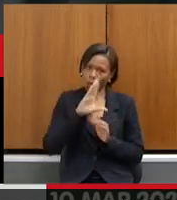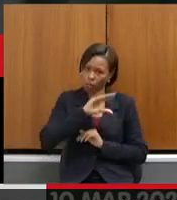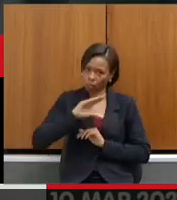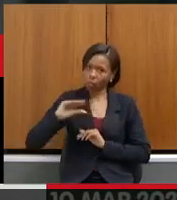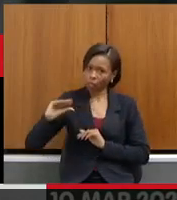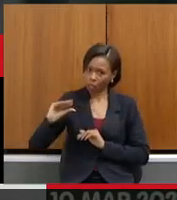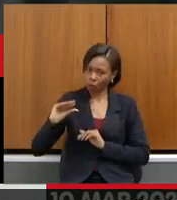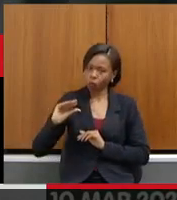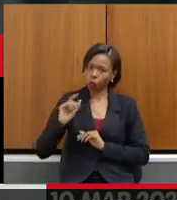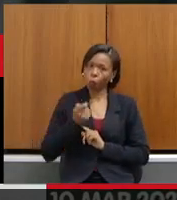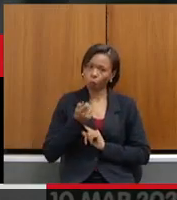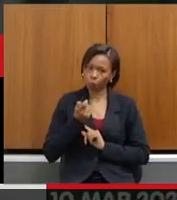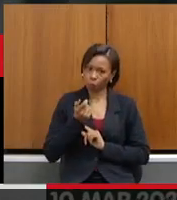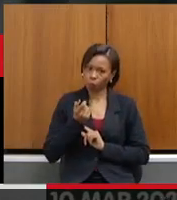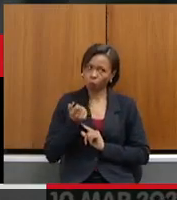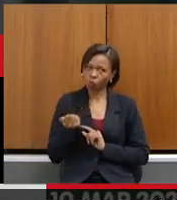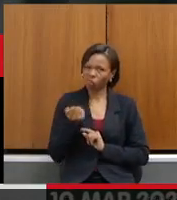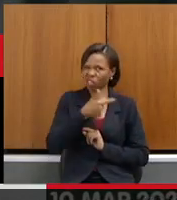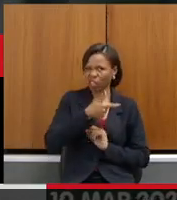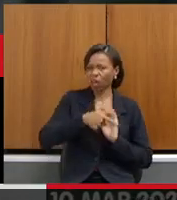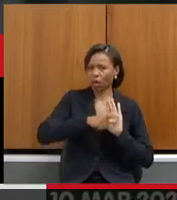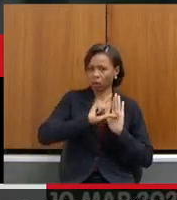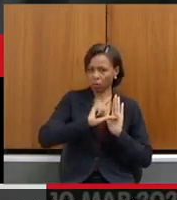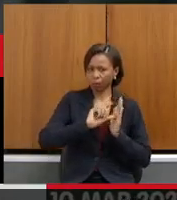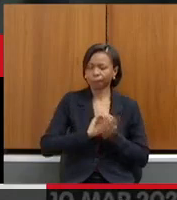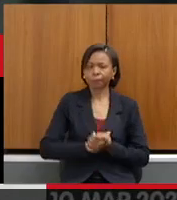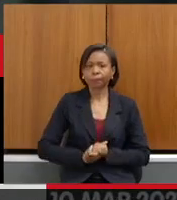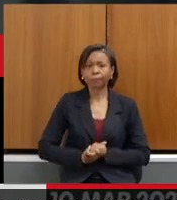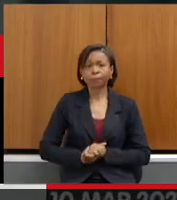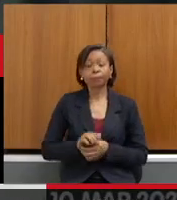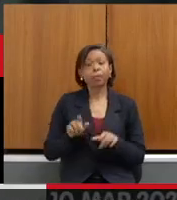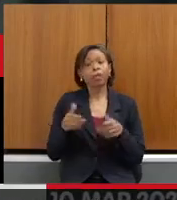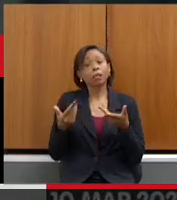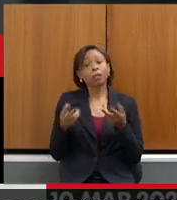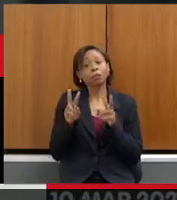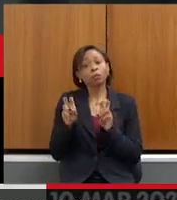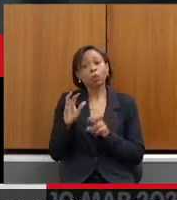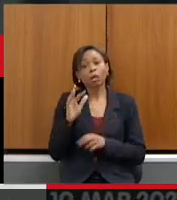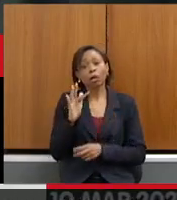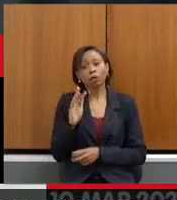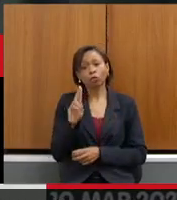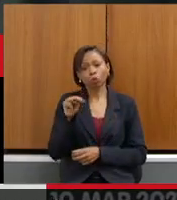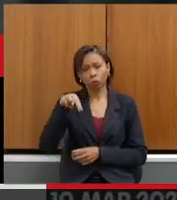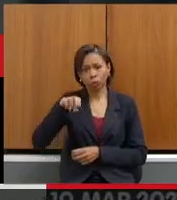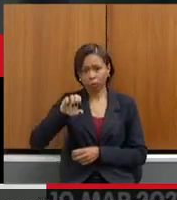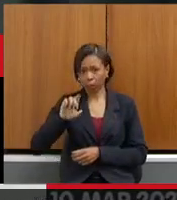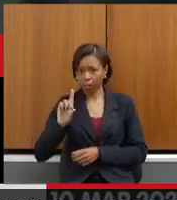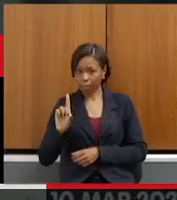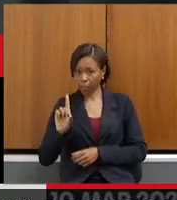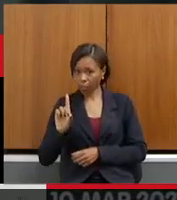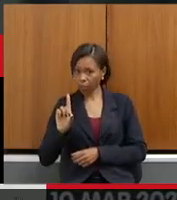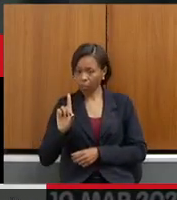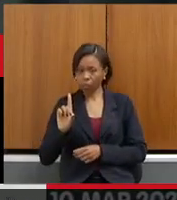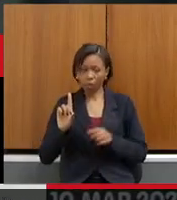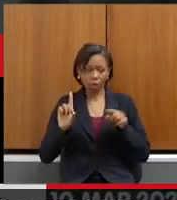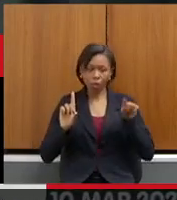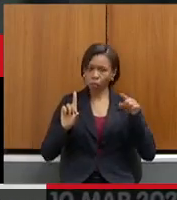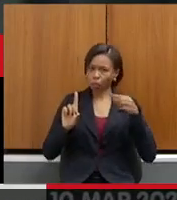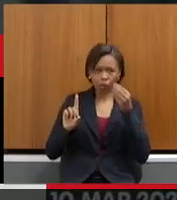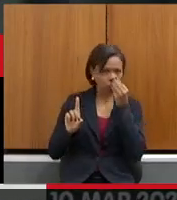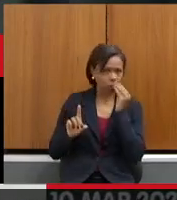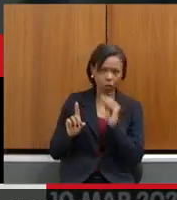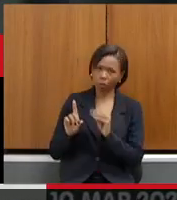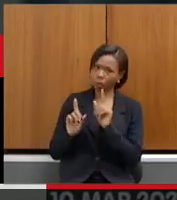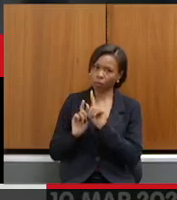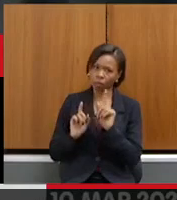que já fui né E quando nós falamos da funed a isso assim é em momento nenhum ou o endereço da funed